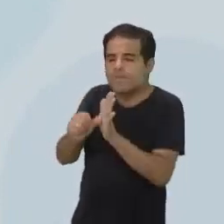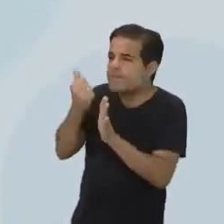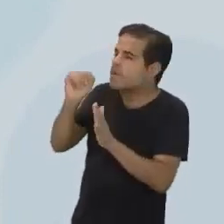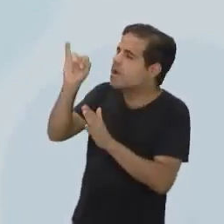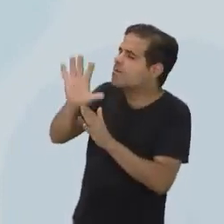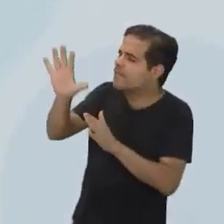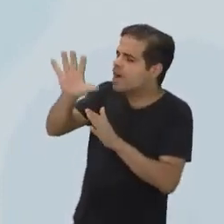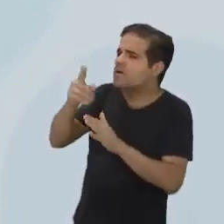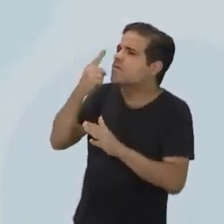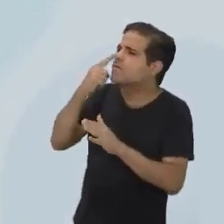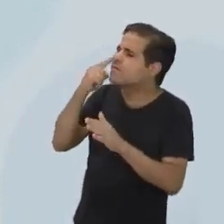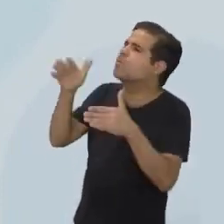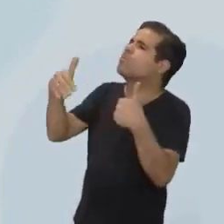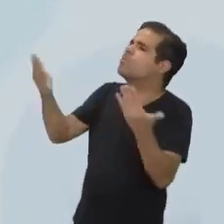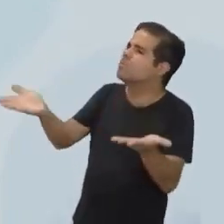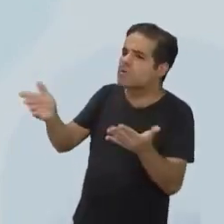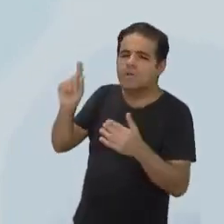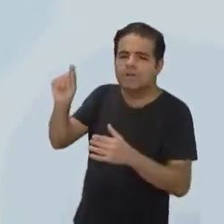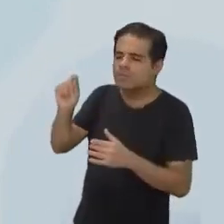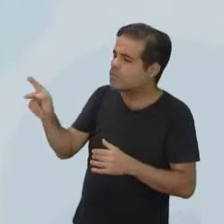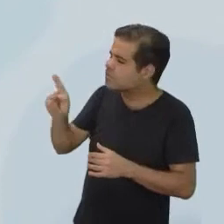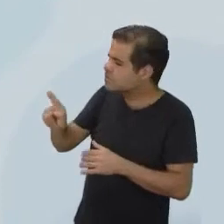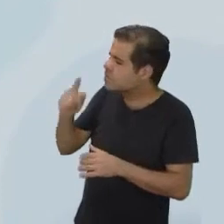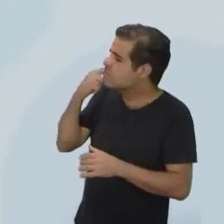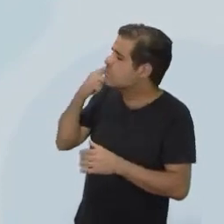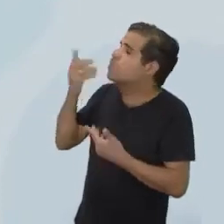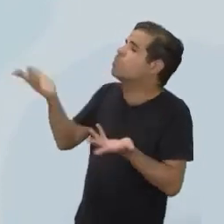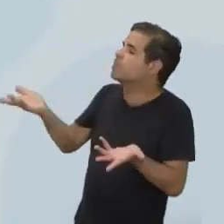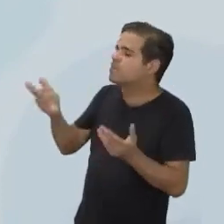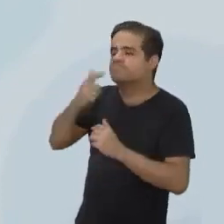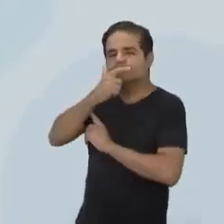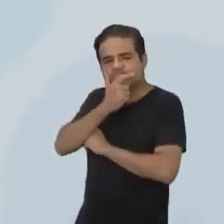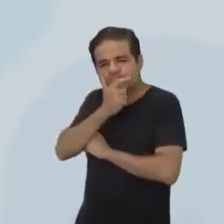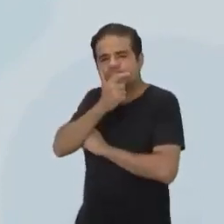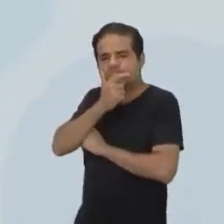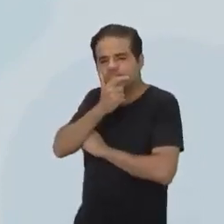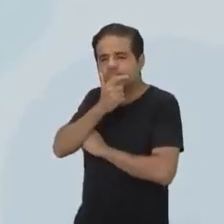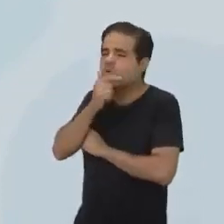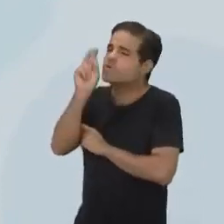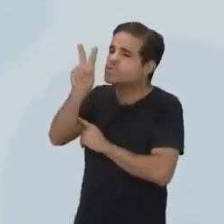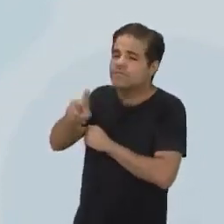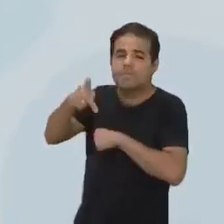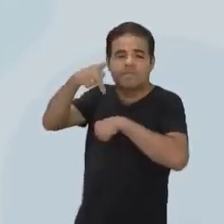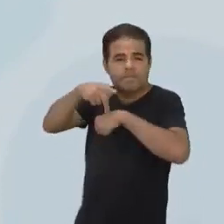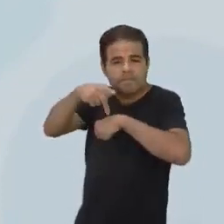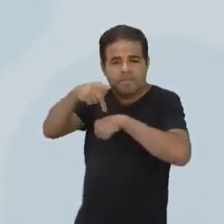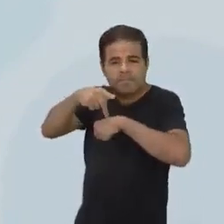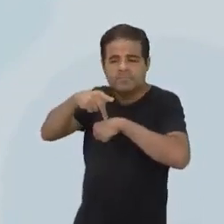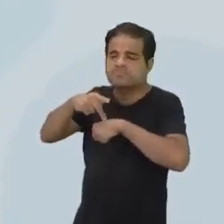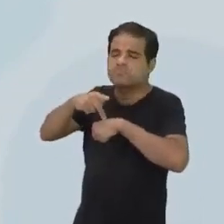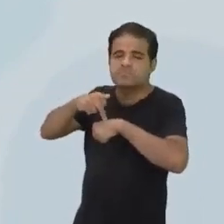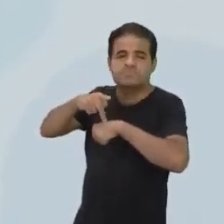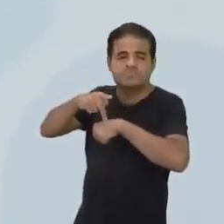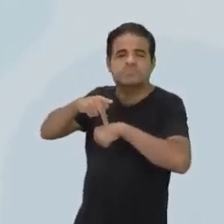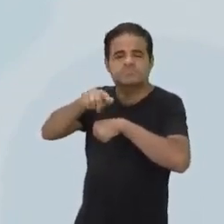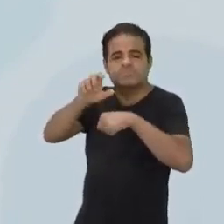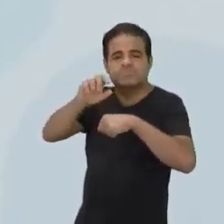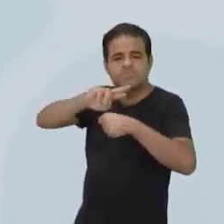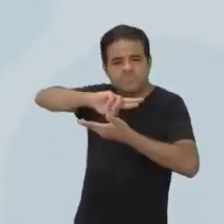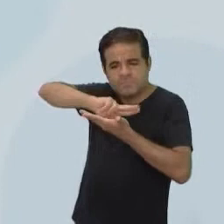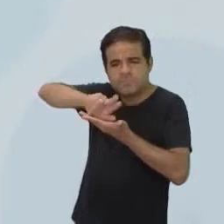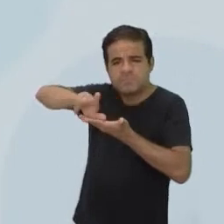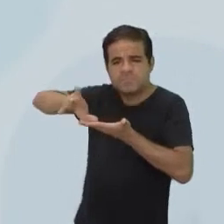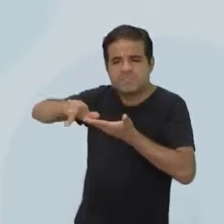primeira imagem. O que você vê nessa primeira imagem, Pro? Olha só, né? A gente vê aí rochas, né? Na verdade.